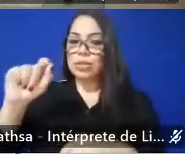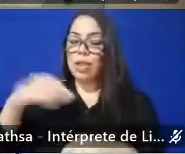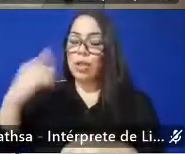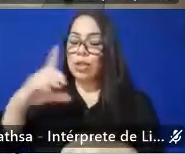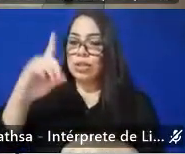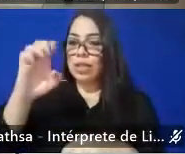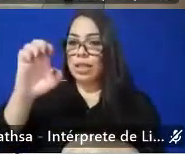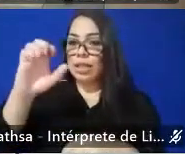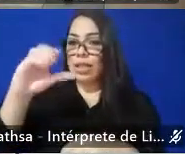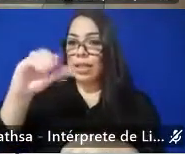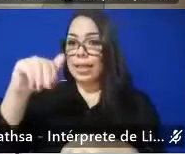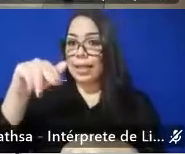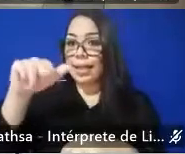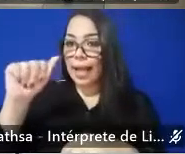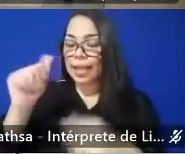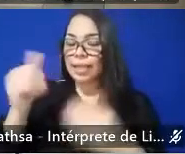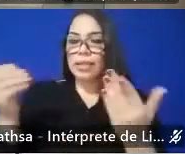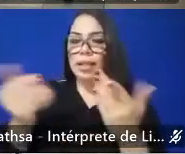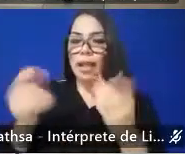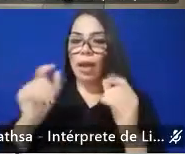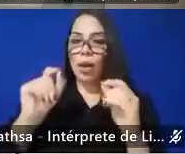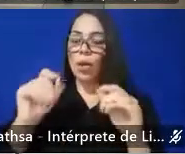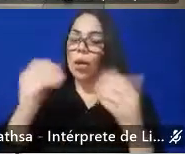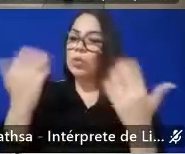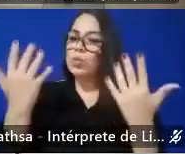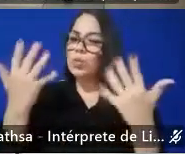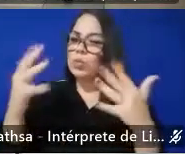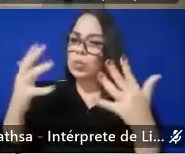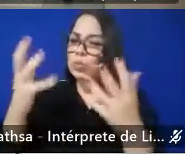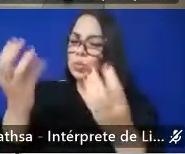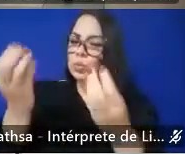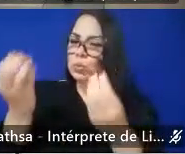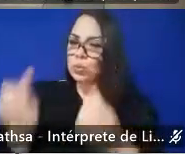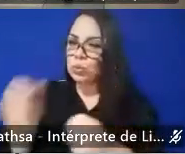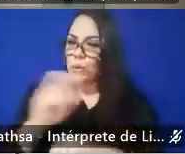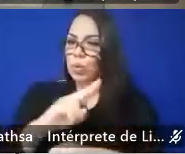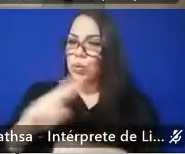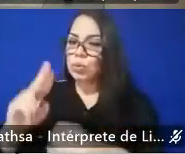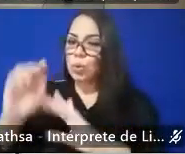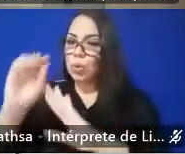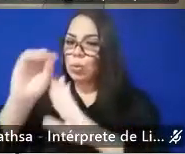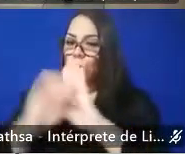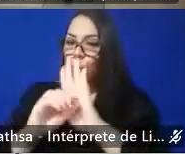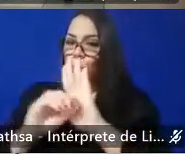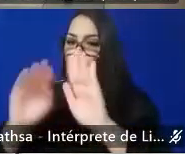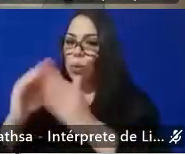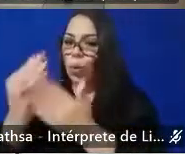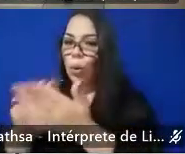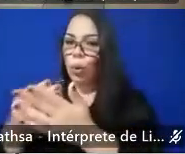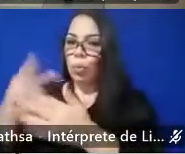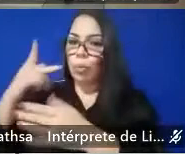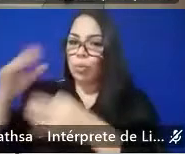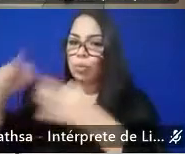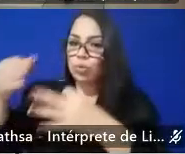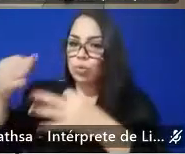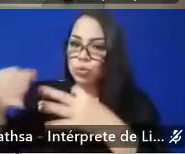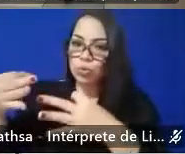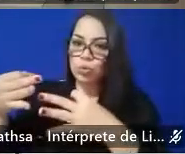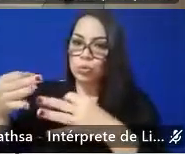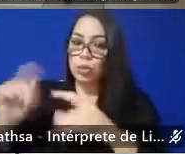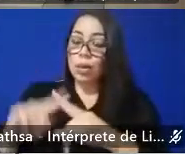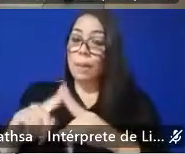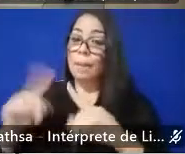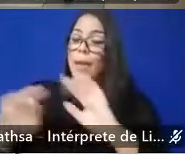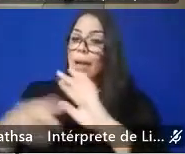fará a saudação empossado em nome do órgão especial do colégio de Procuradores de Justiça mas eu não antes de